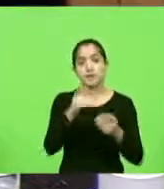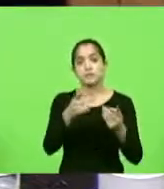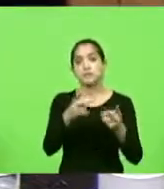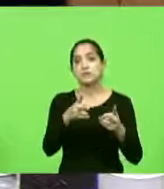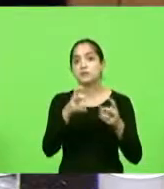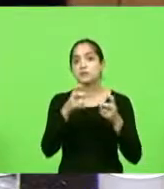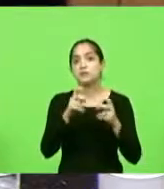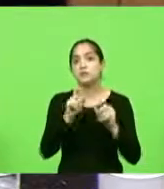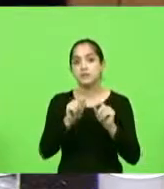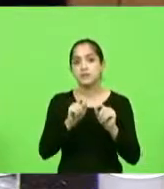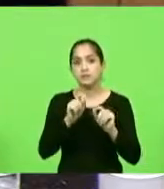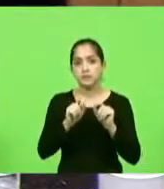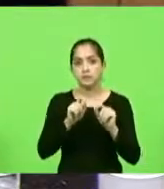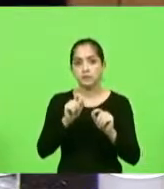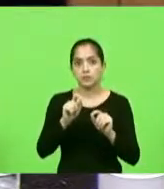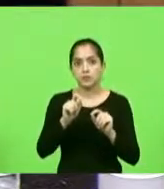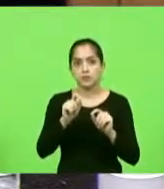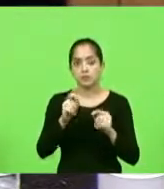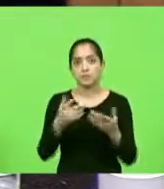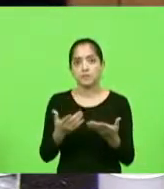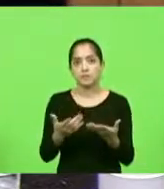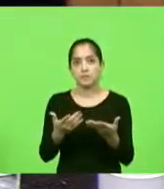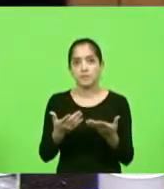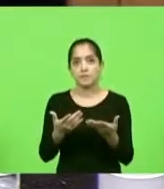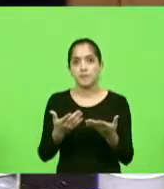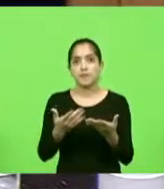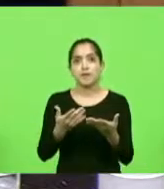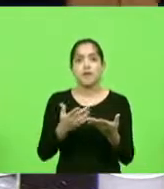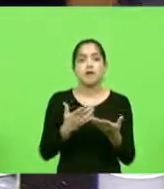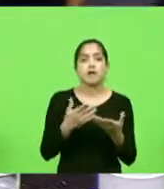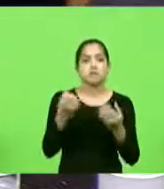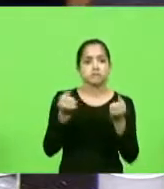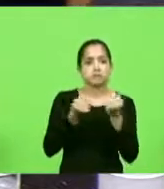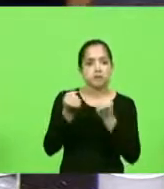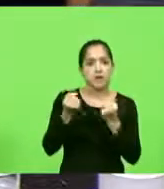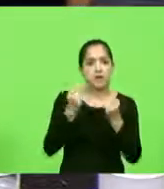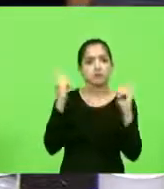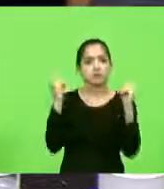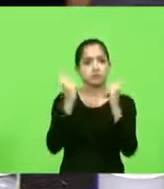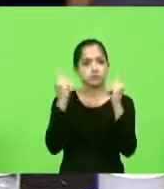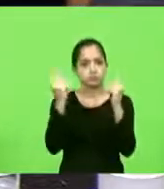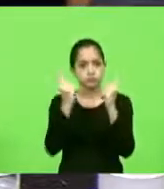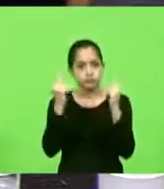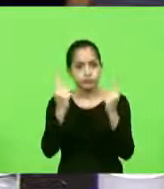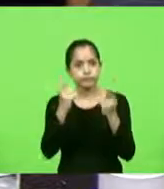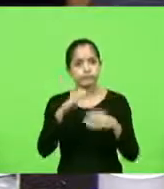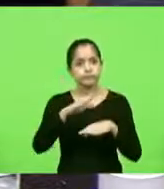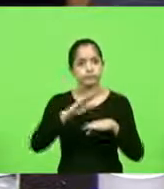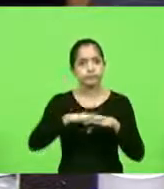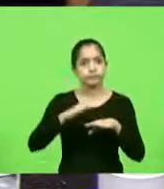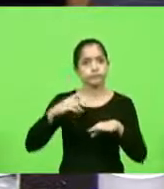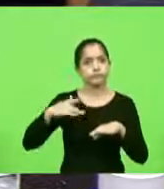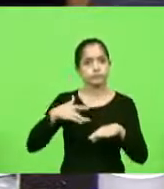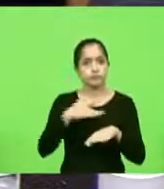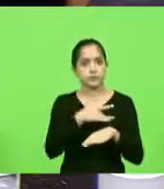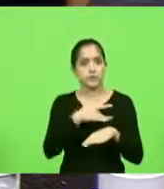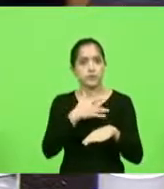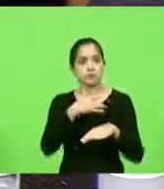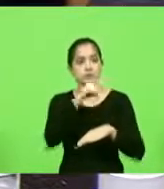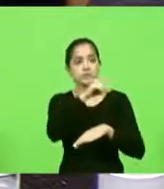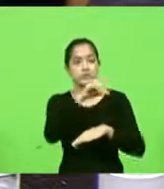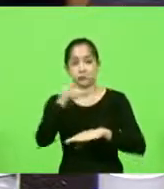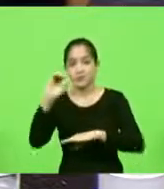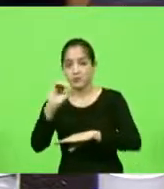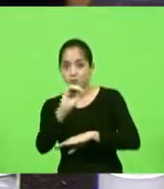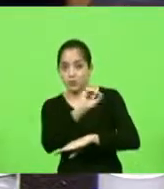Fernando, que inúmeras ambulâncias, carros da saúde, elas vêm do Oeste,